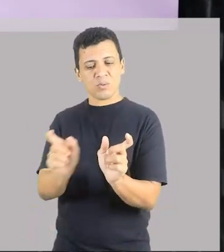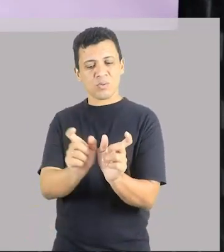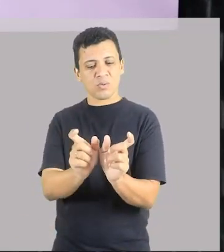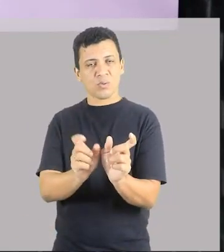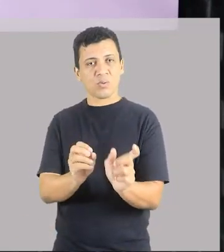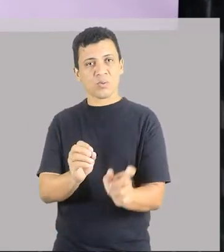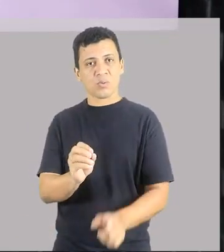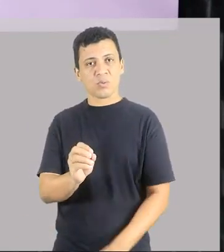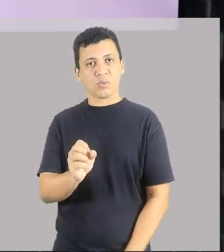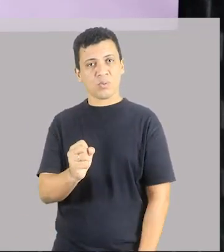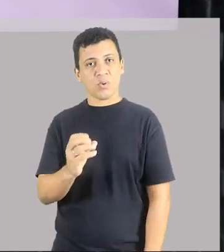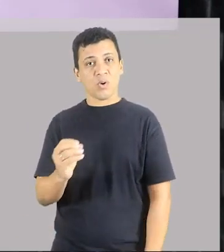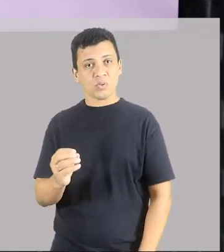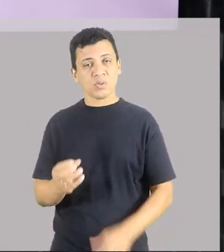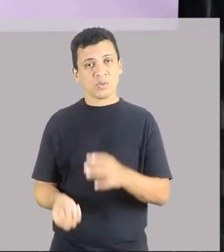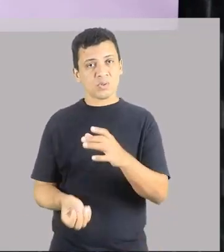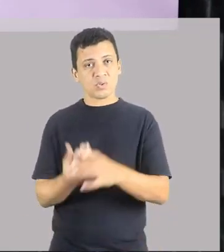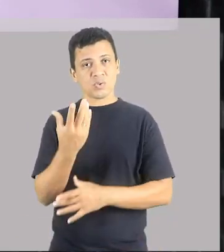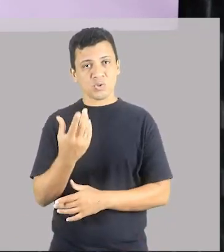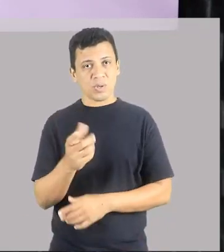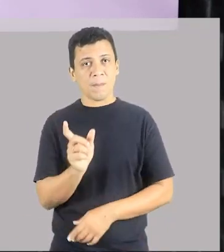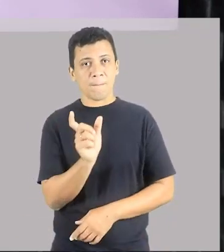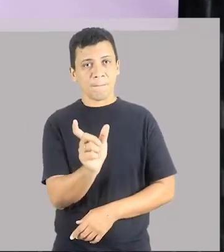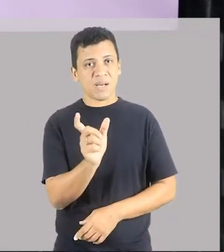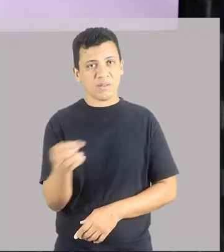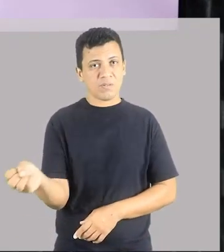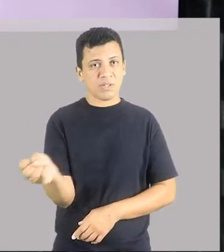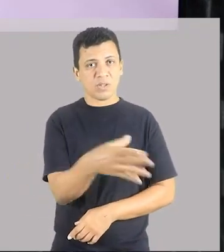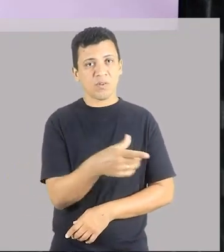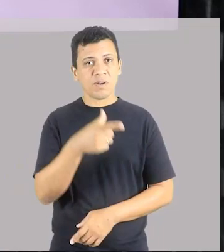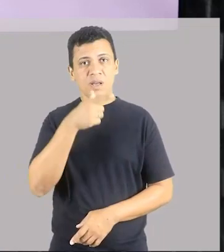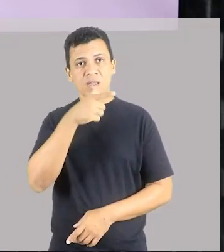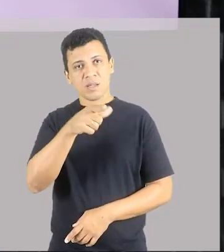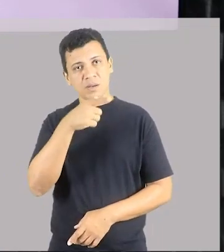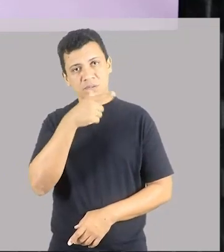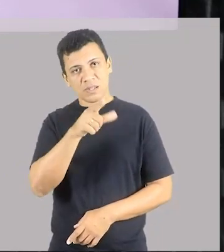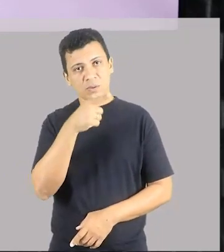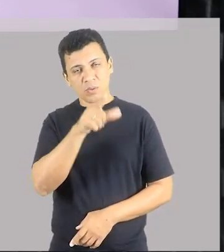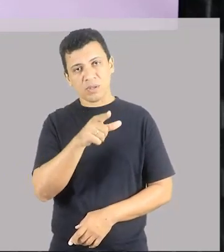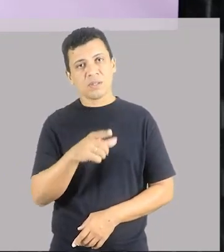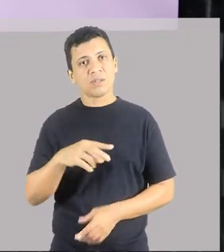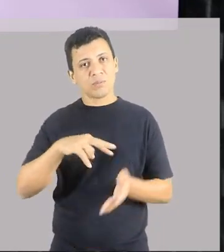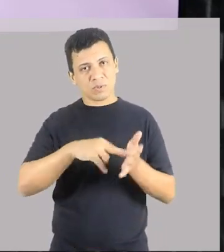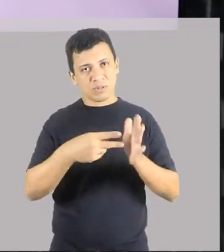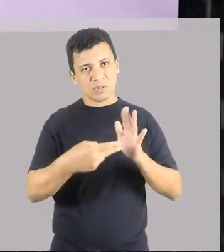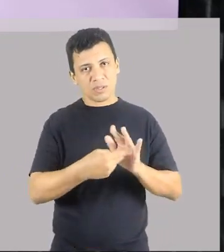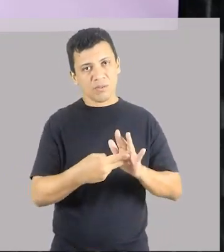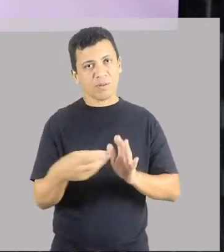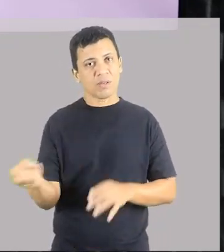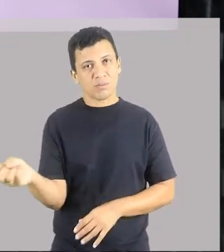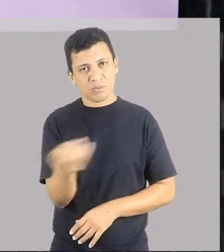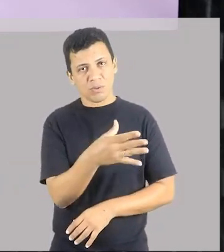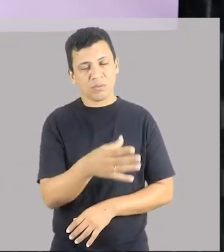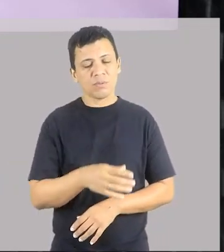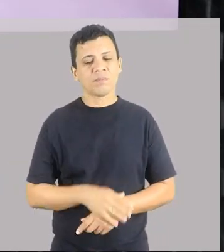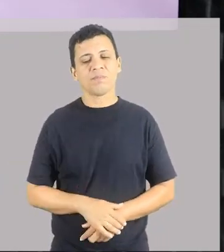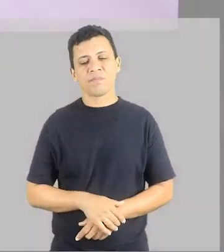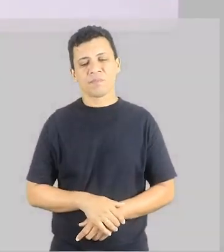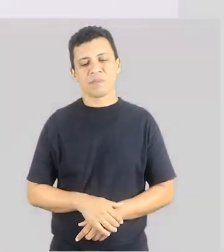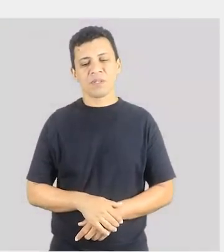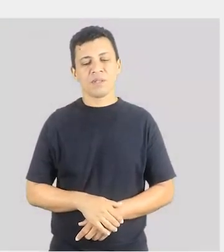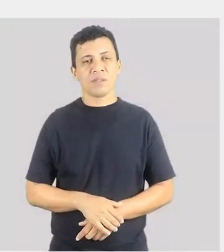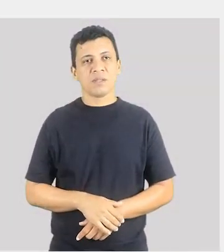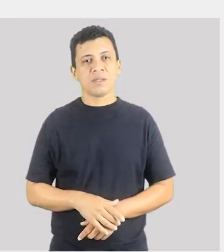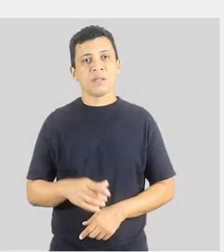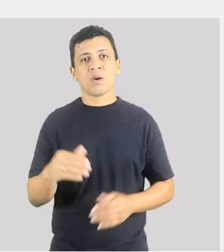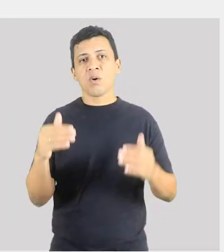elemento afixo para formar uma nova palavra na língua dentro de uma numa outra ressignificação da do radical Então nesse